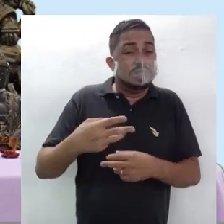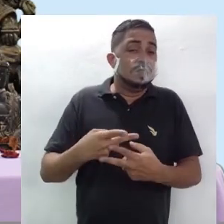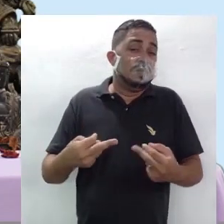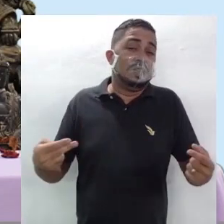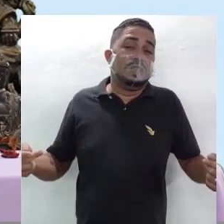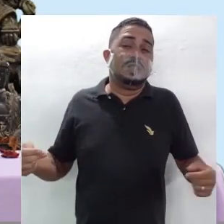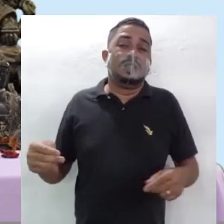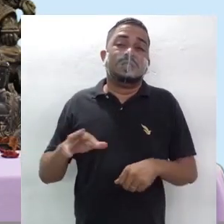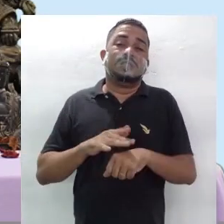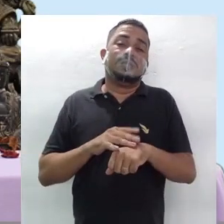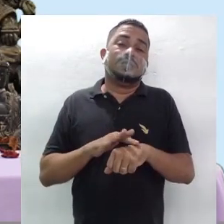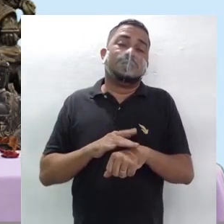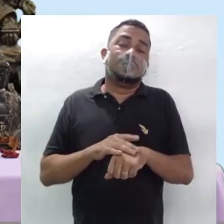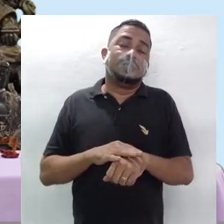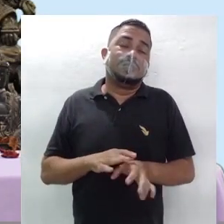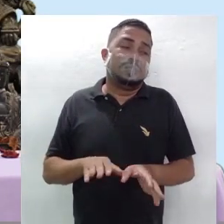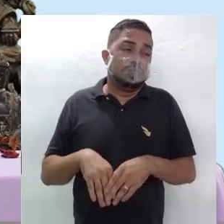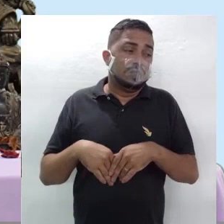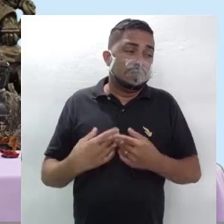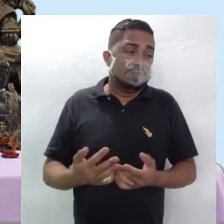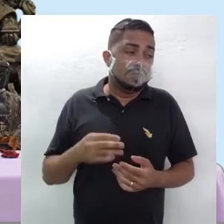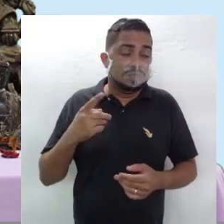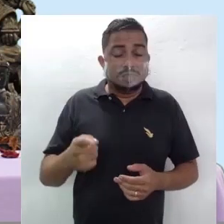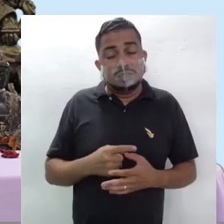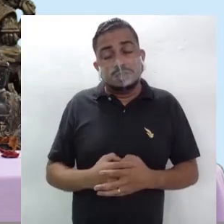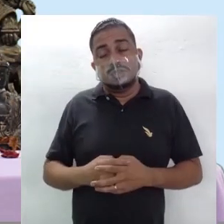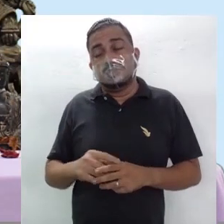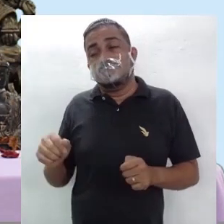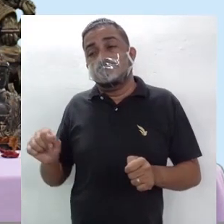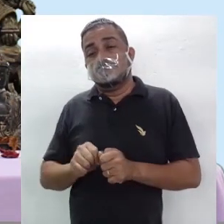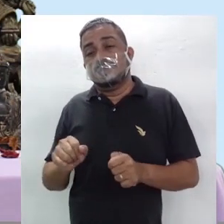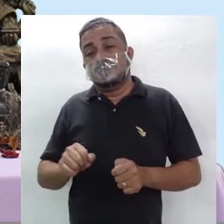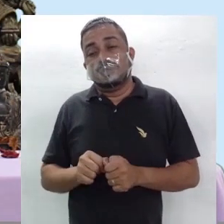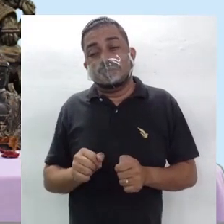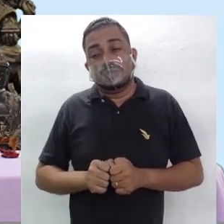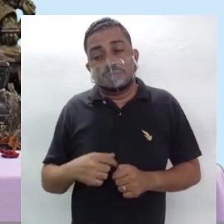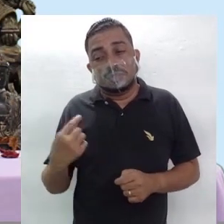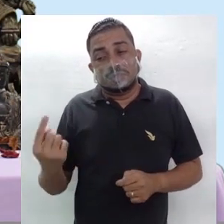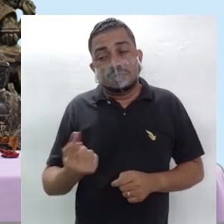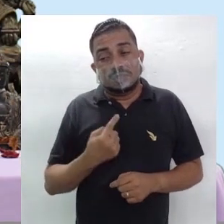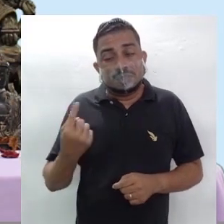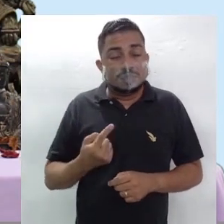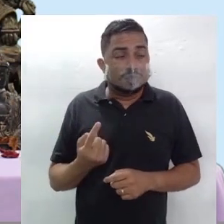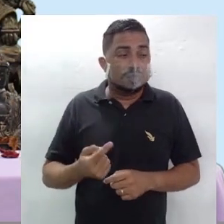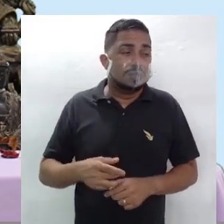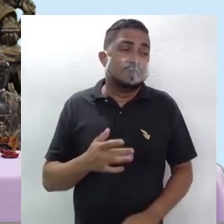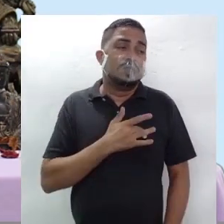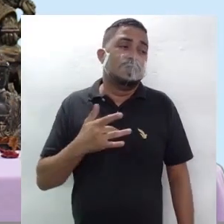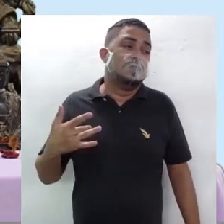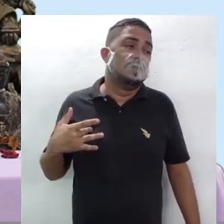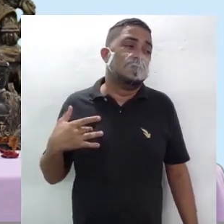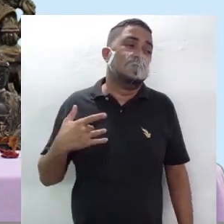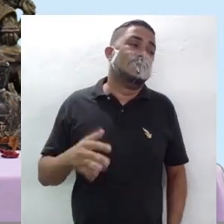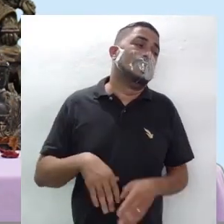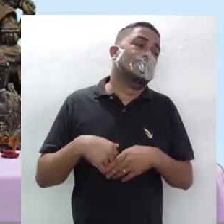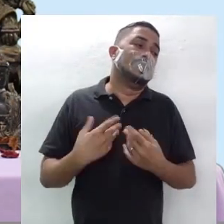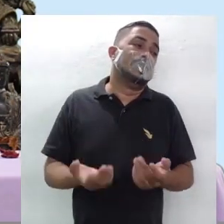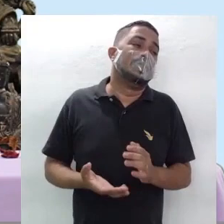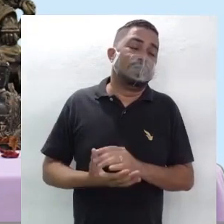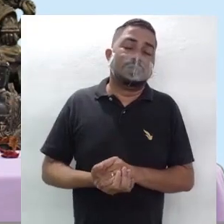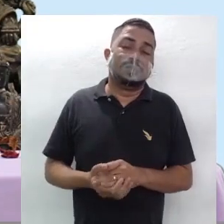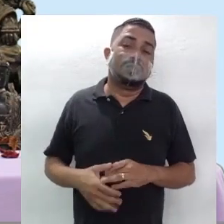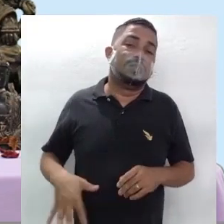transmitir diversas doenças. E isso daí acaba acarretando a nossa